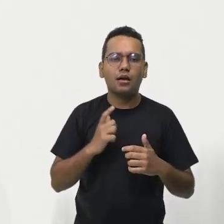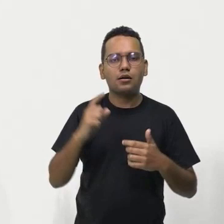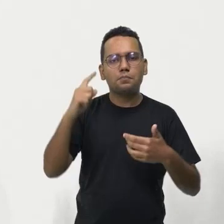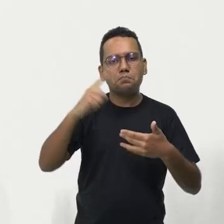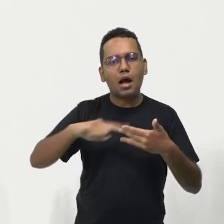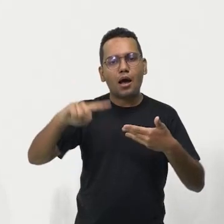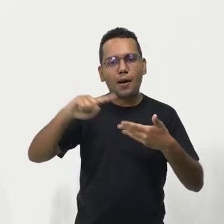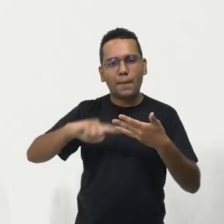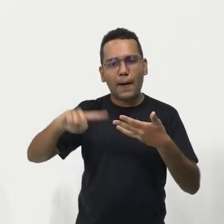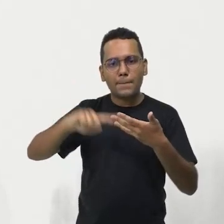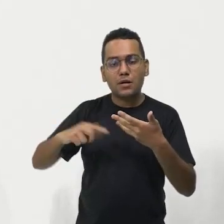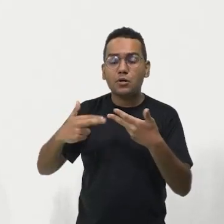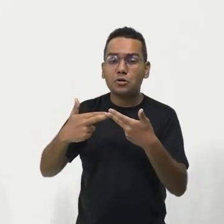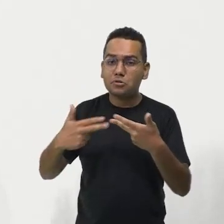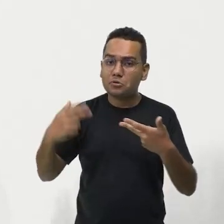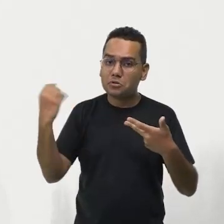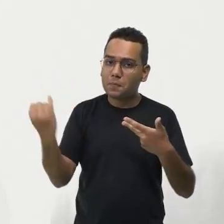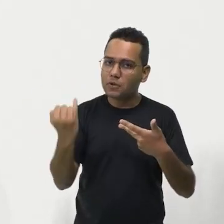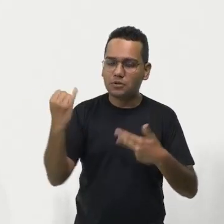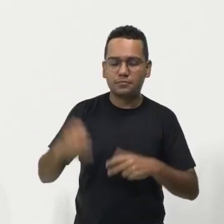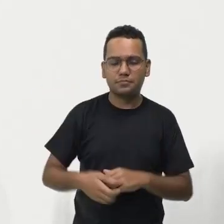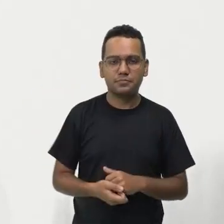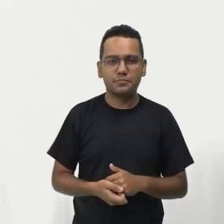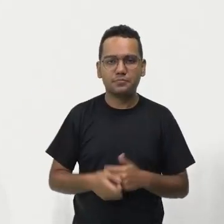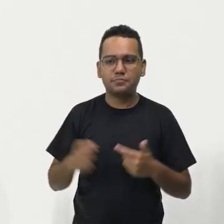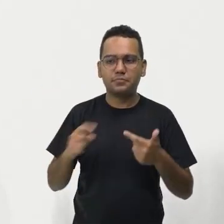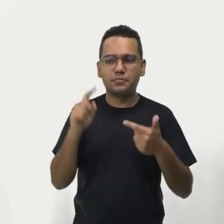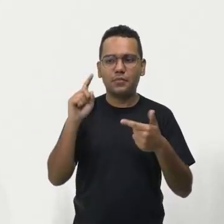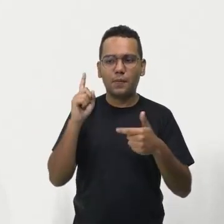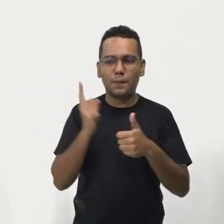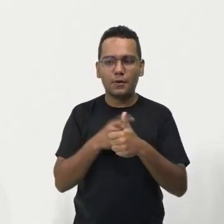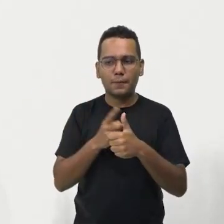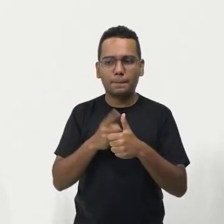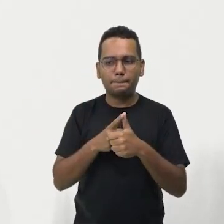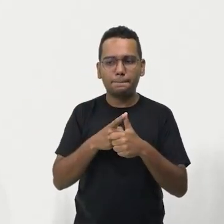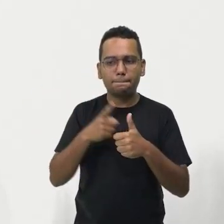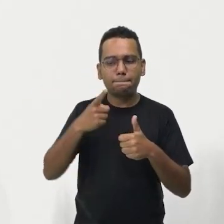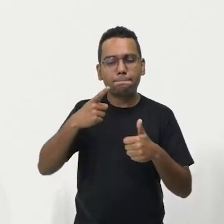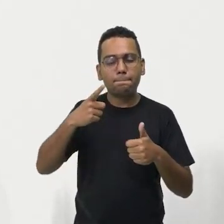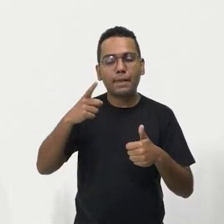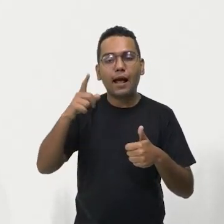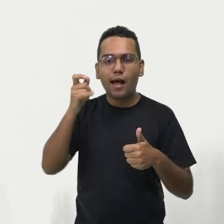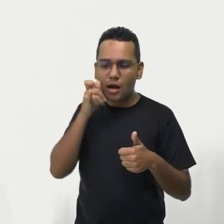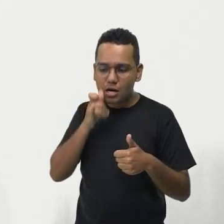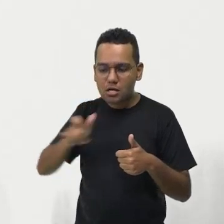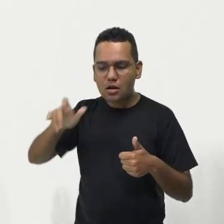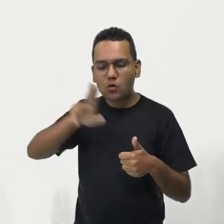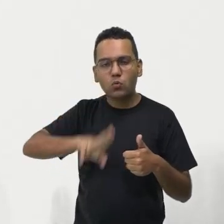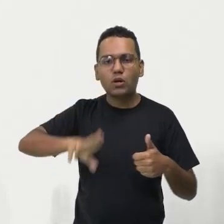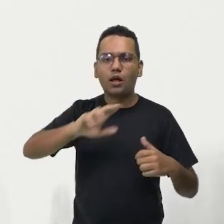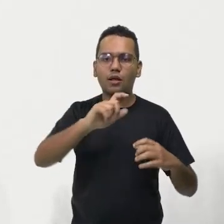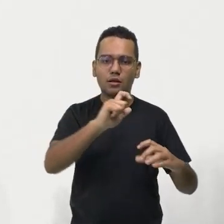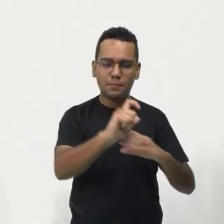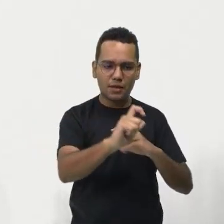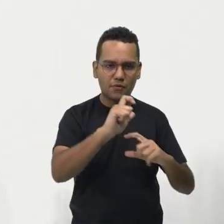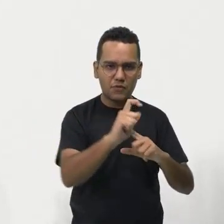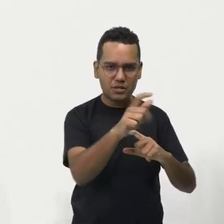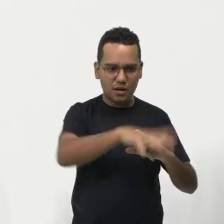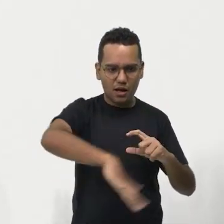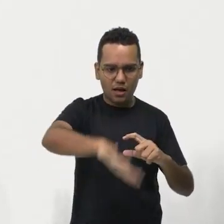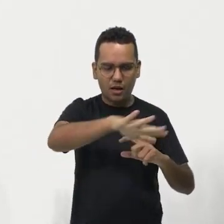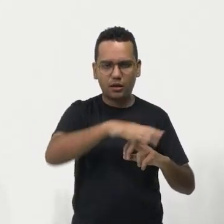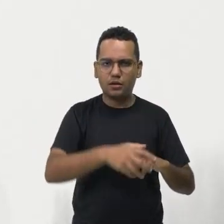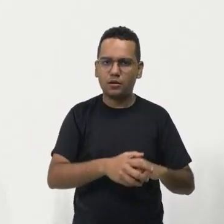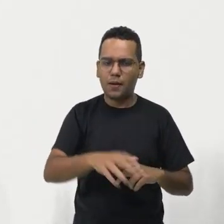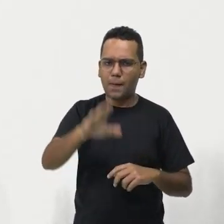secundárias, ok? Observem comigo, a eletricidade é muito usada por personagens da ficção.